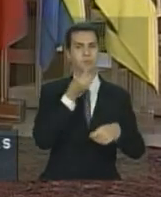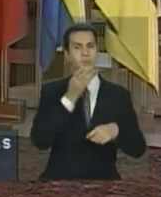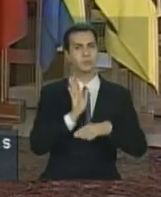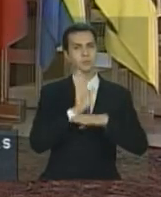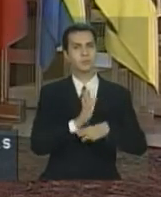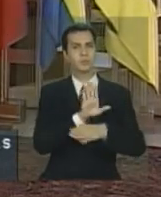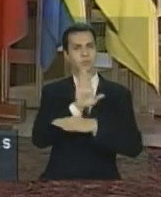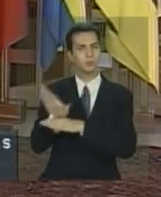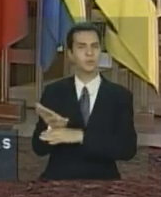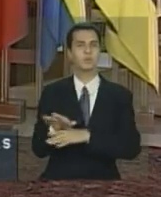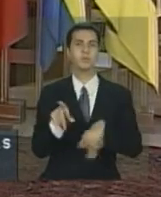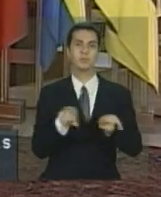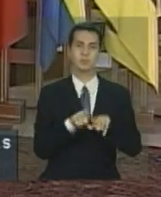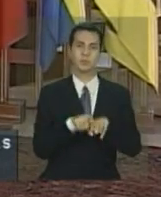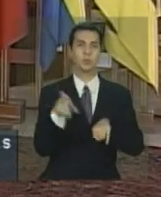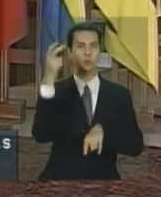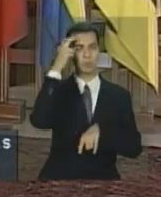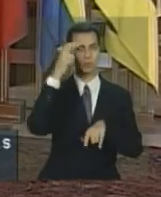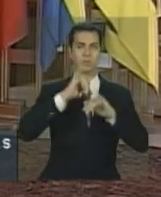cultura no exterior.